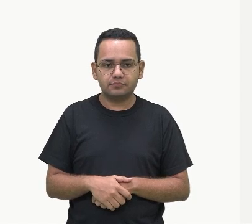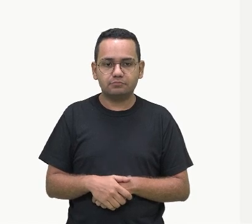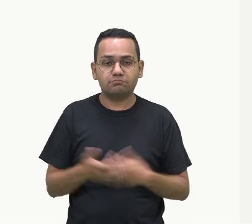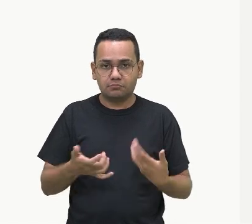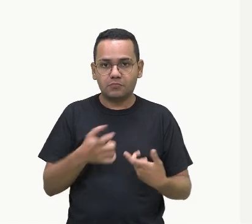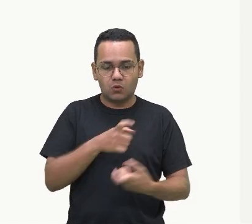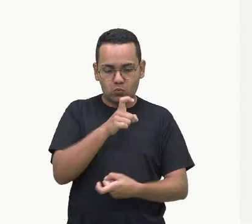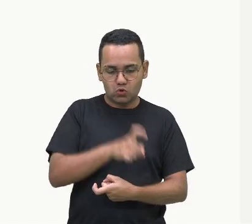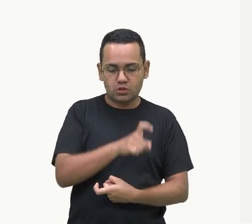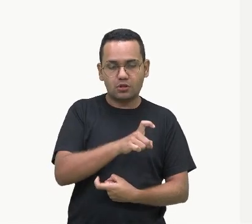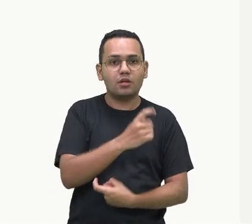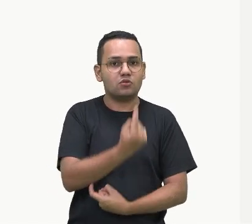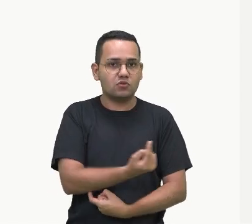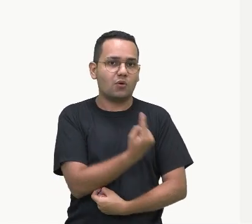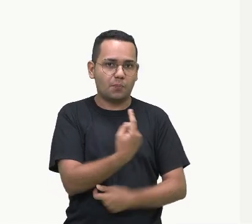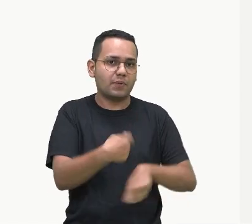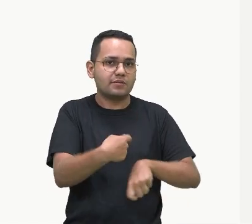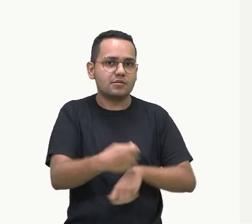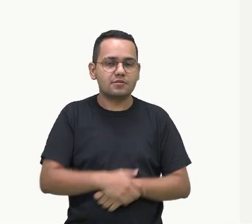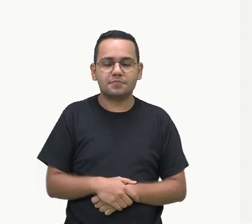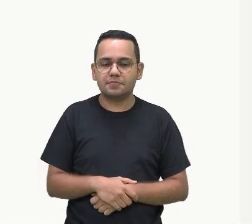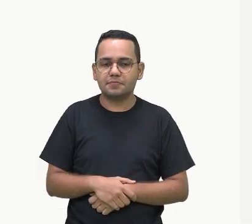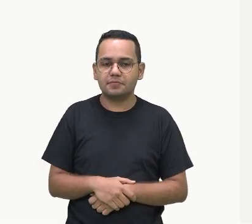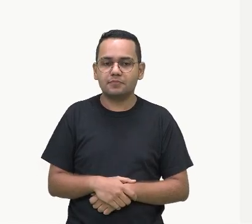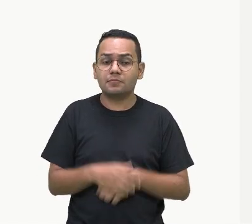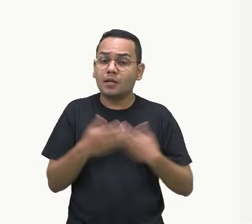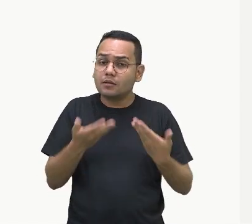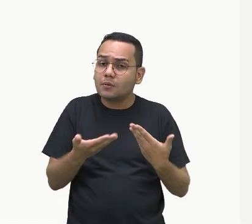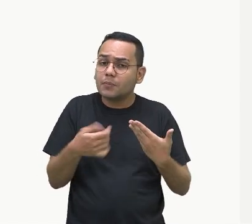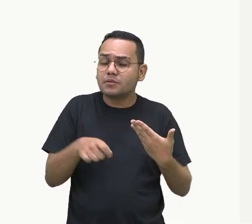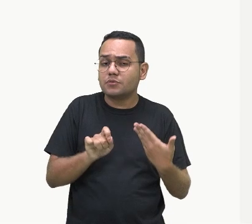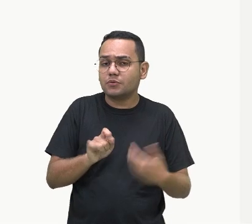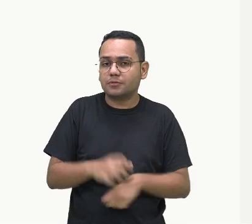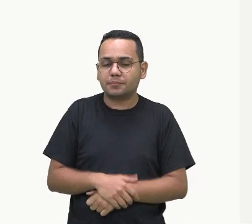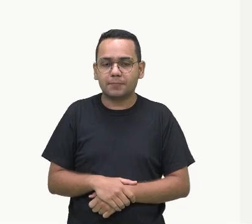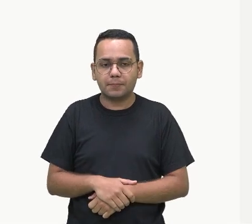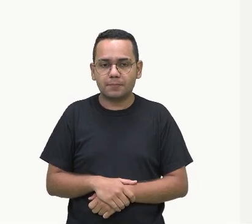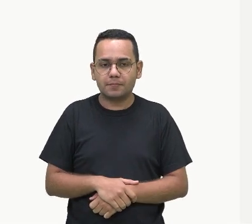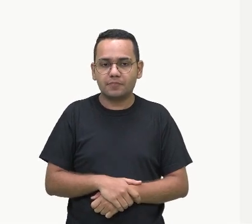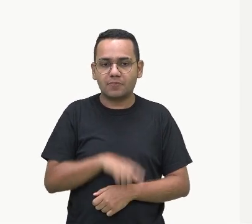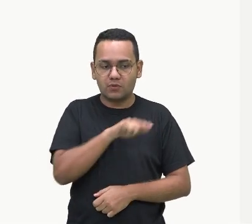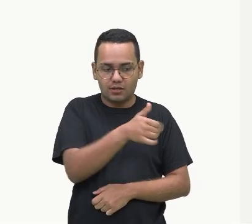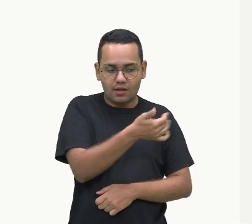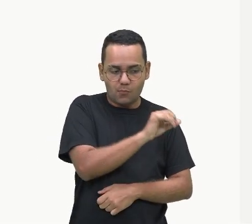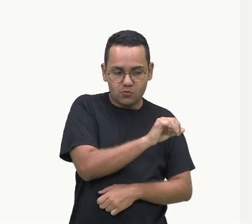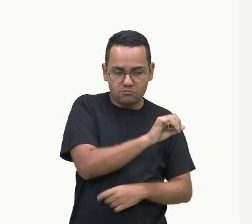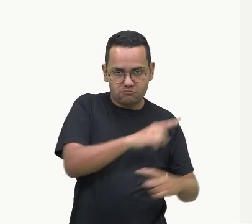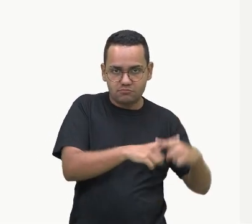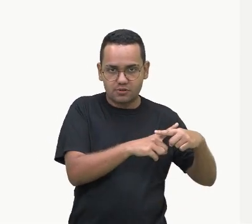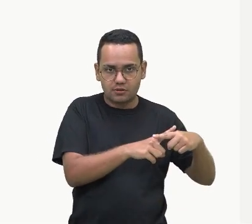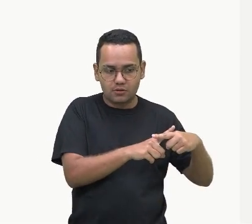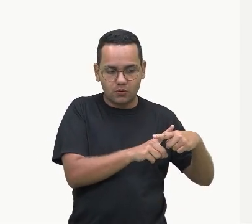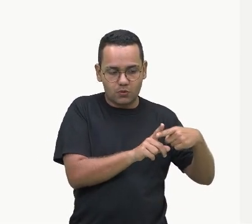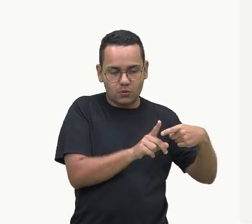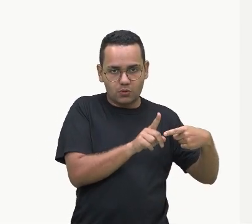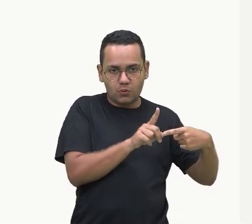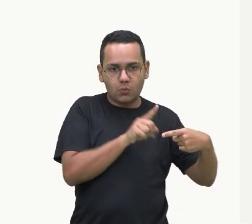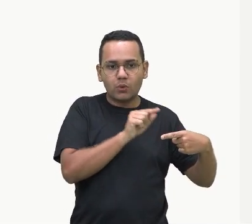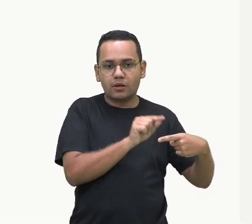sozinho. E aí, para eu deixar meu x sozinho, o 10 tem que sair daqui. O 10 está,